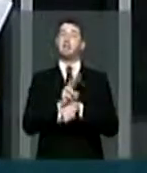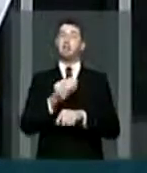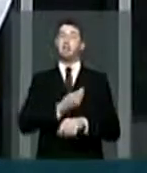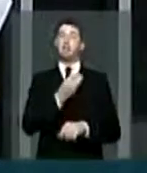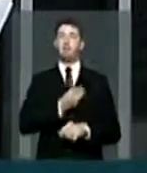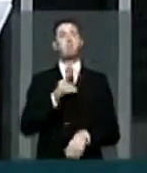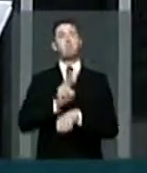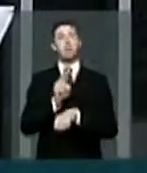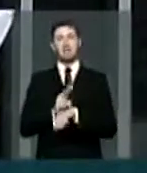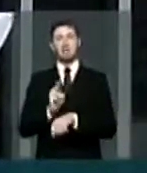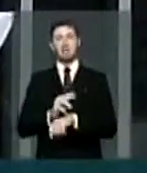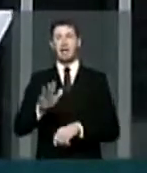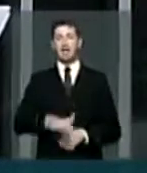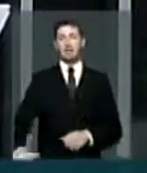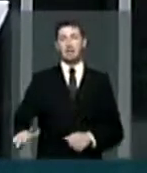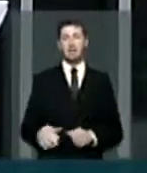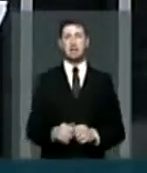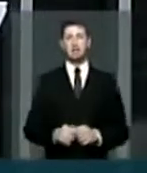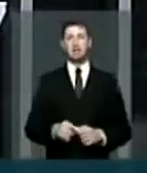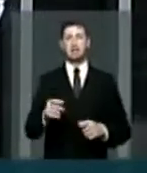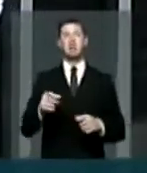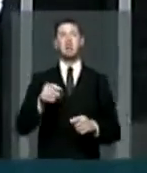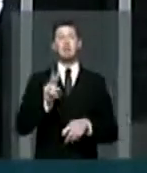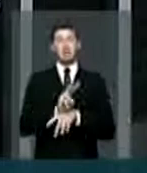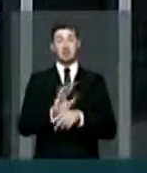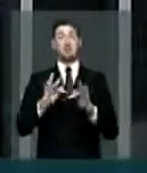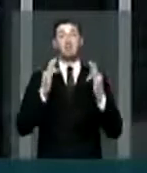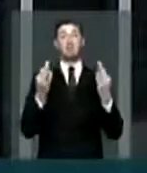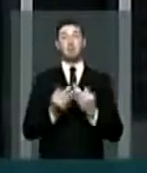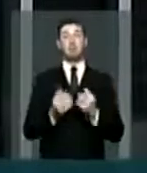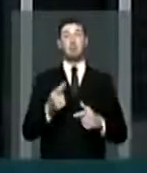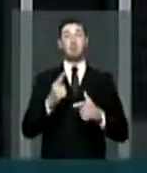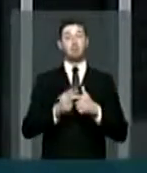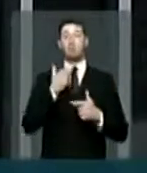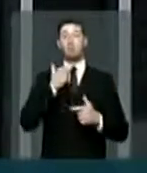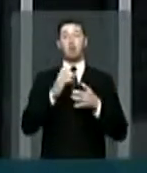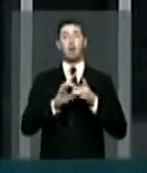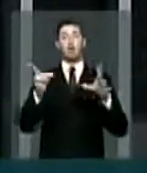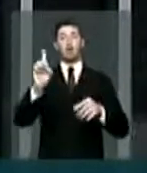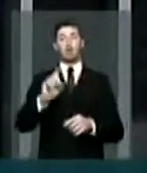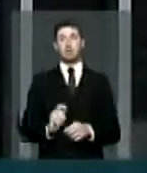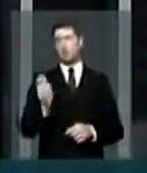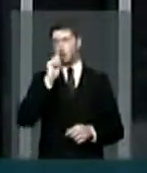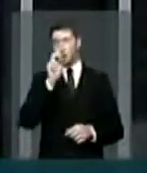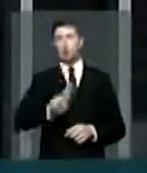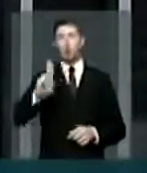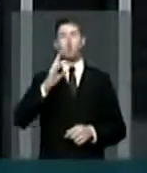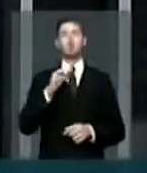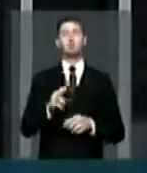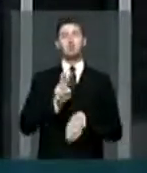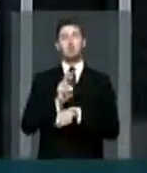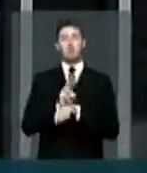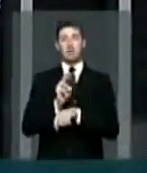integridade sexual de nossas crianças, de preservar a família, no sentido de não autorizar o uso de drogas e de preservar o direito